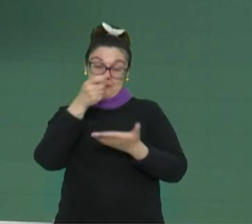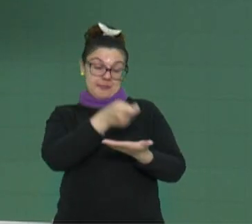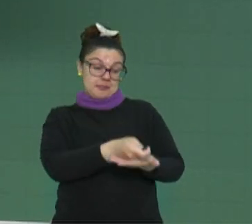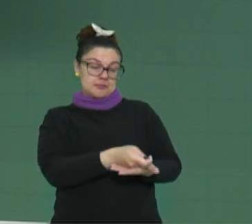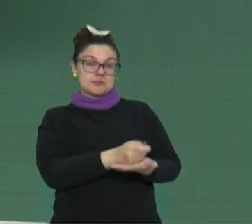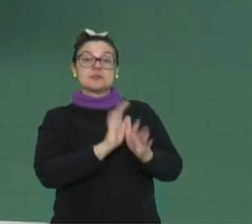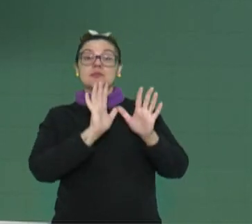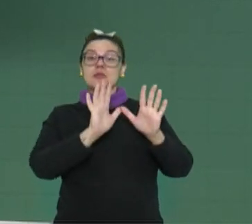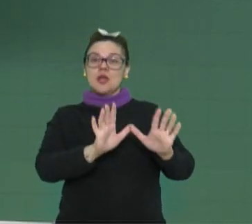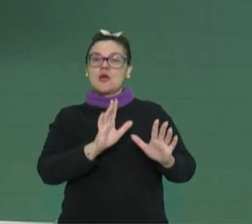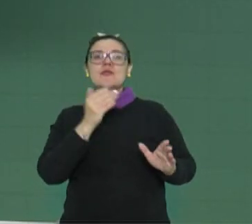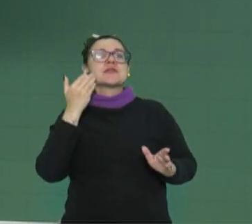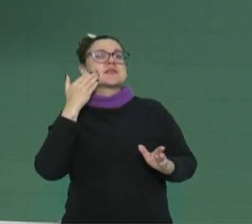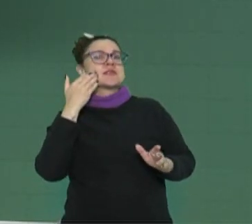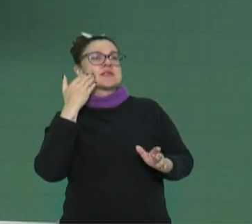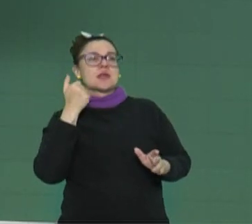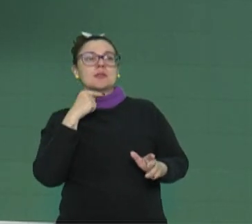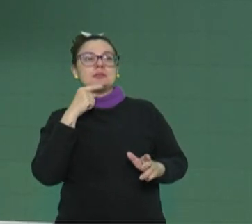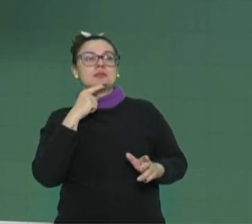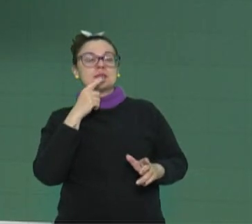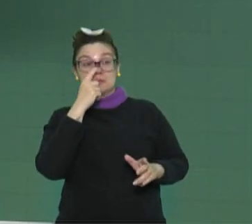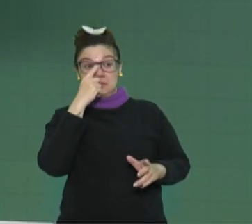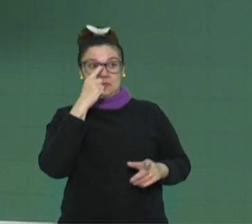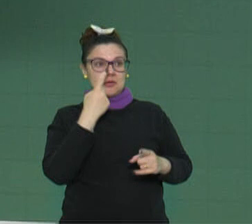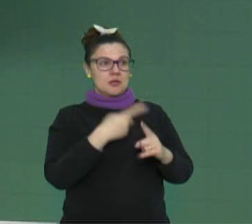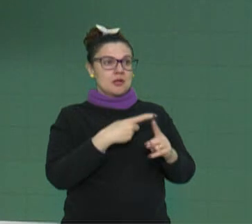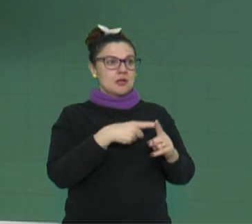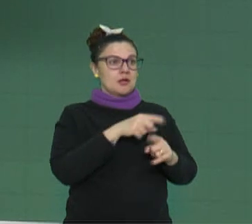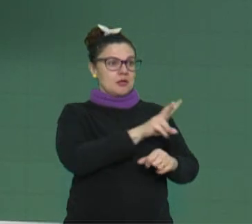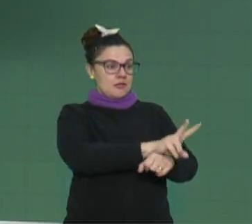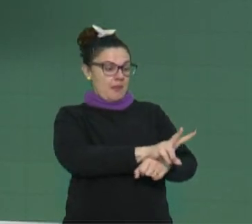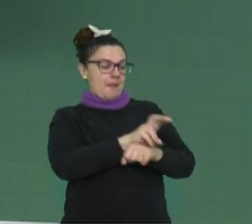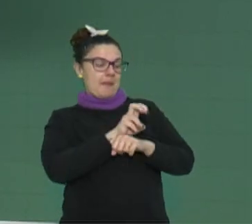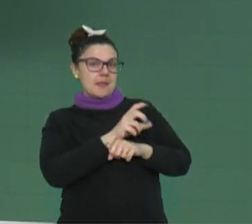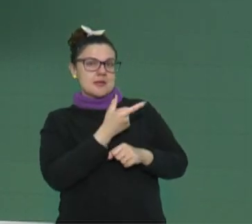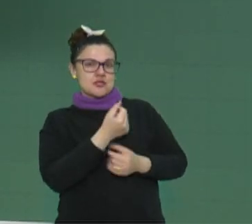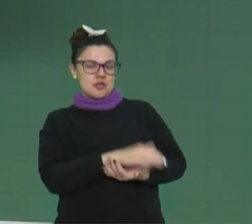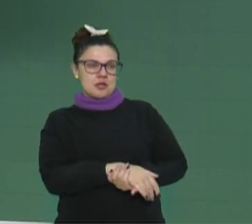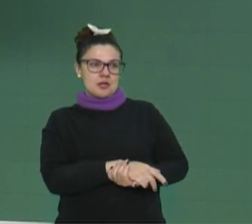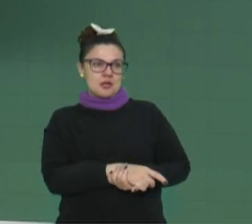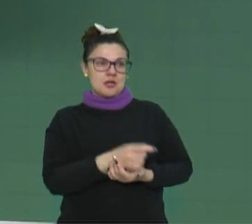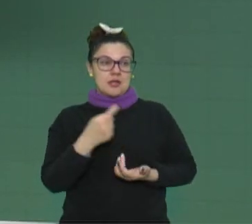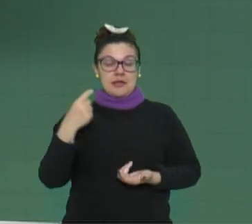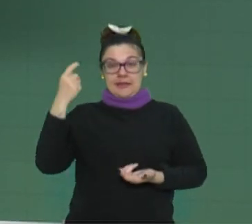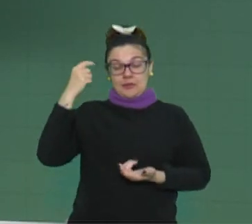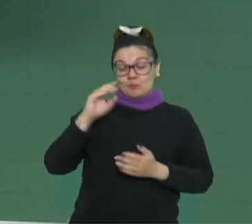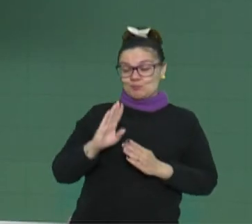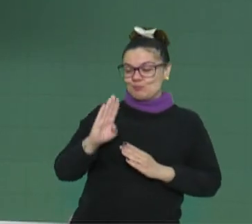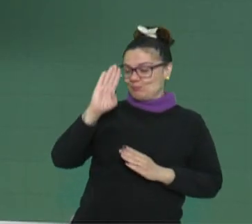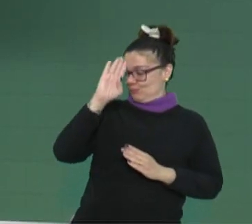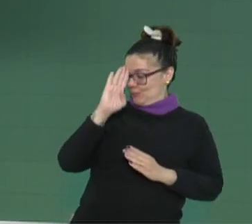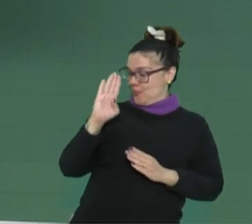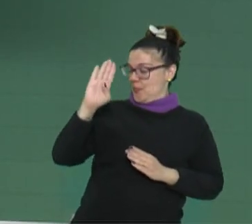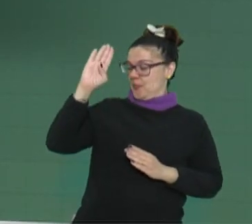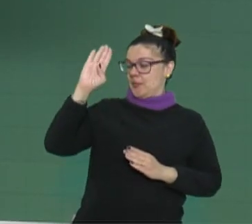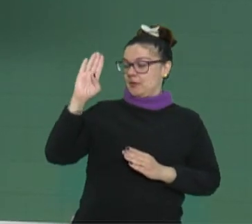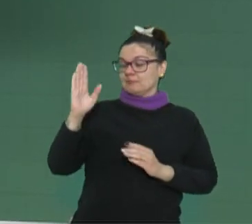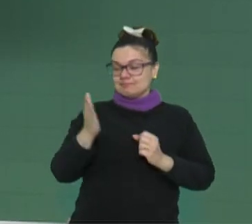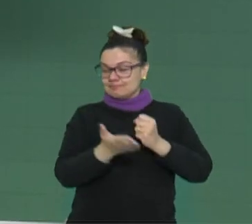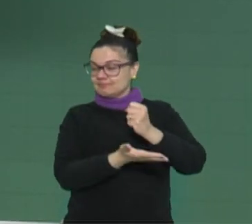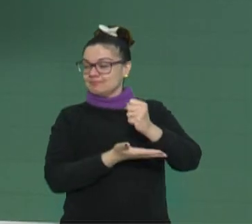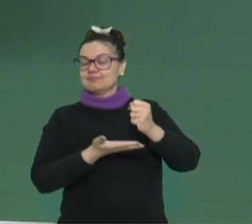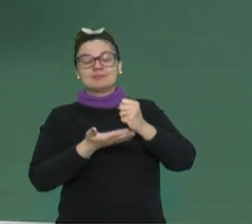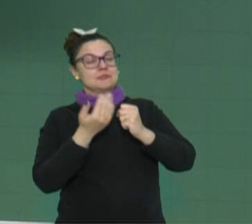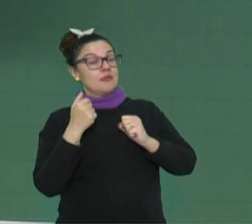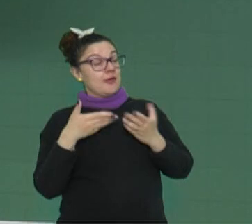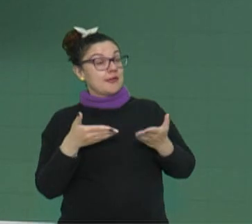isso. Mas se você sabe que não tem condições de pagar, por que você assumiu essa dívida? Então, o cerne dessa fundamentação já nos mostra